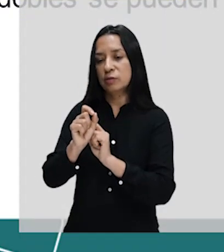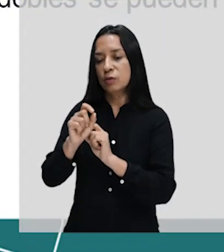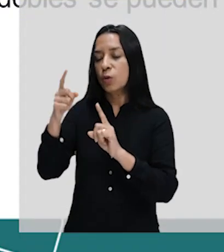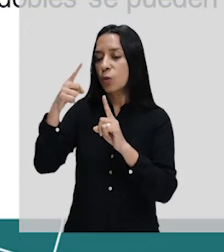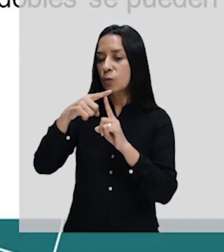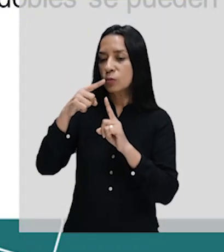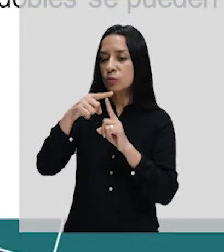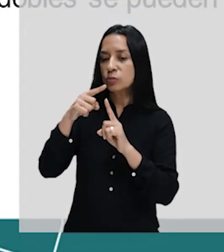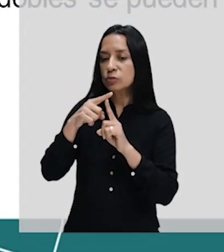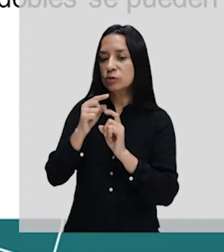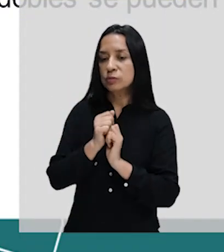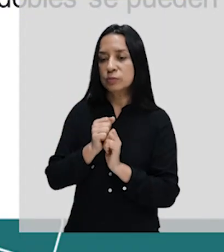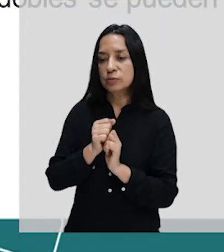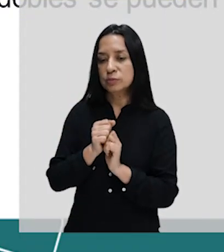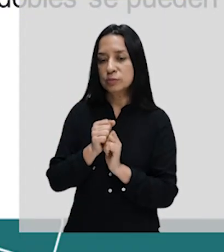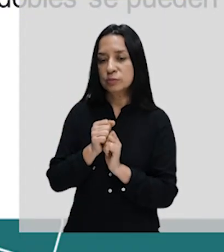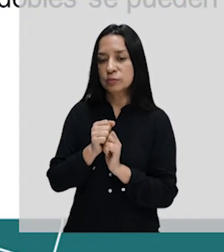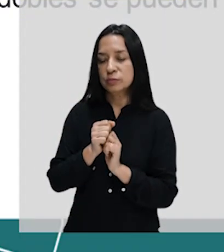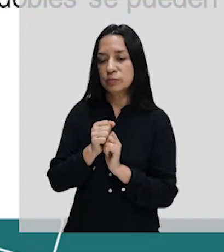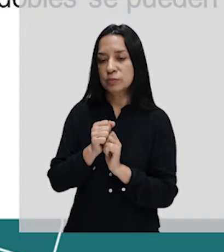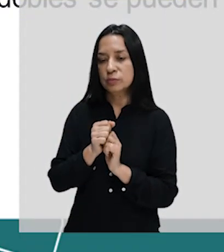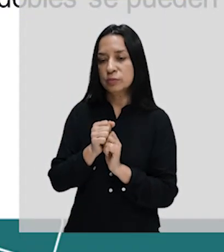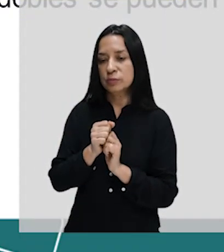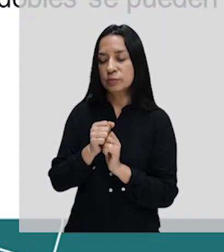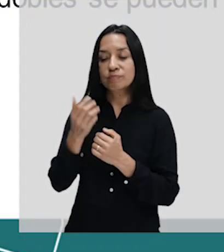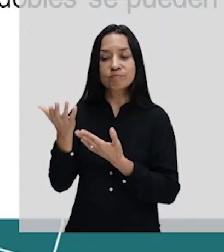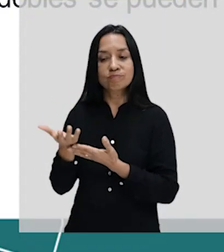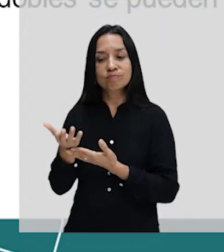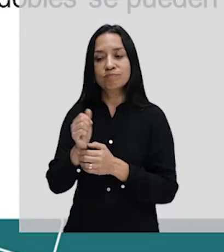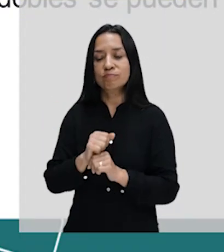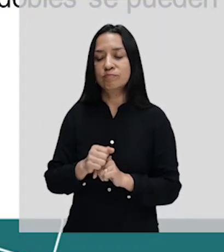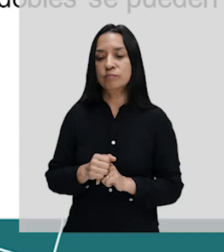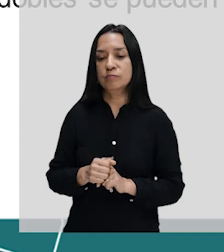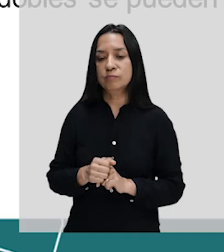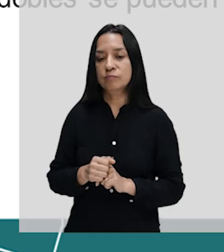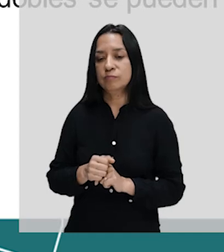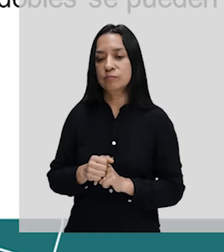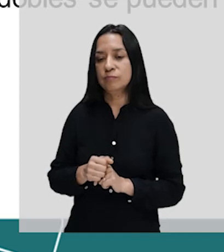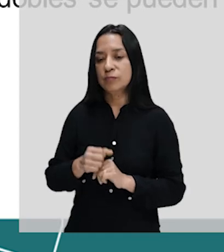tipo, barro certas coisas específicas, com exceção das suas